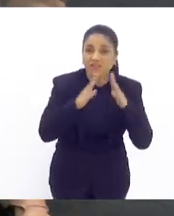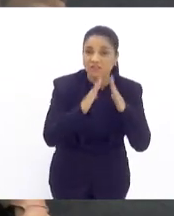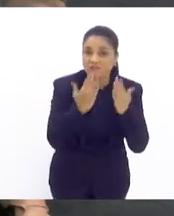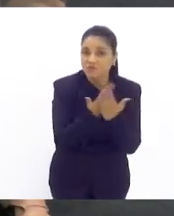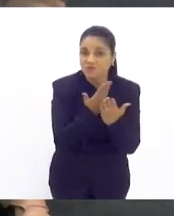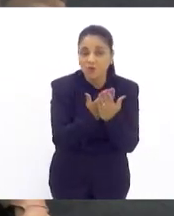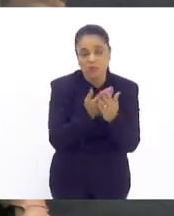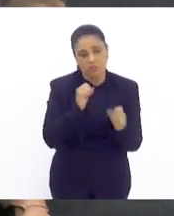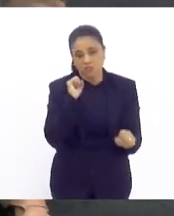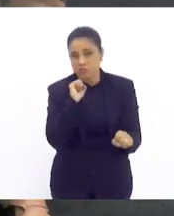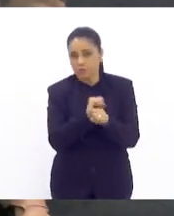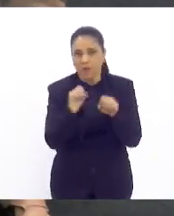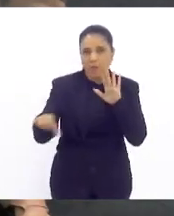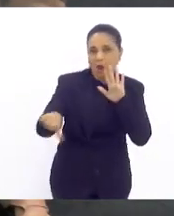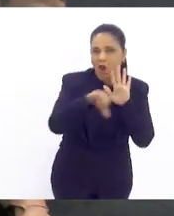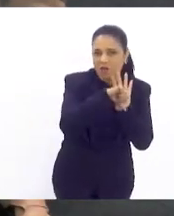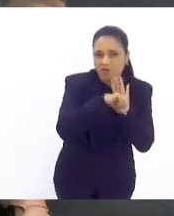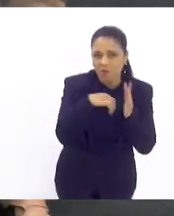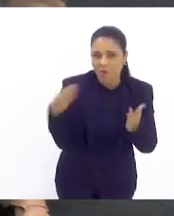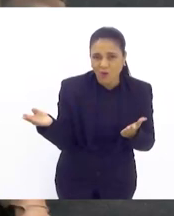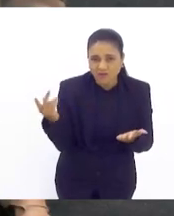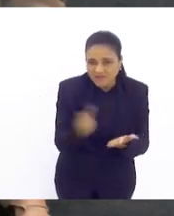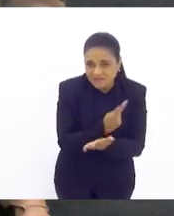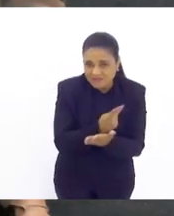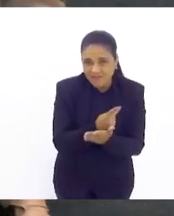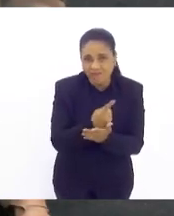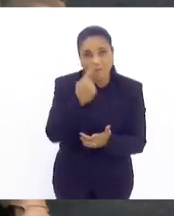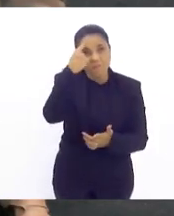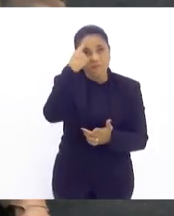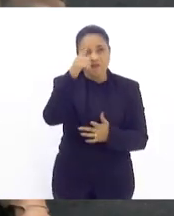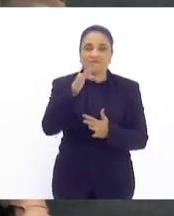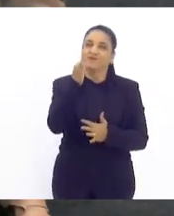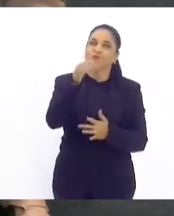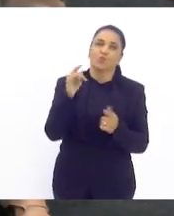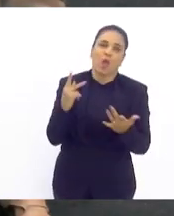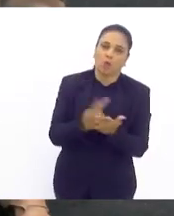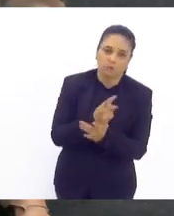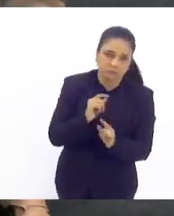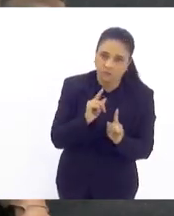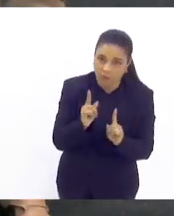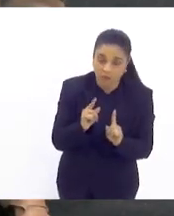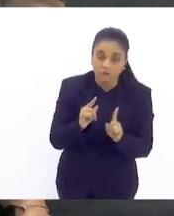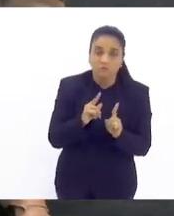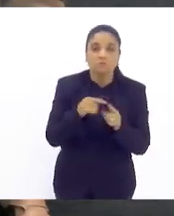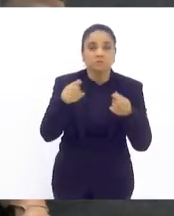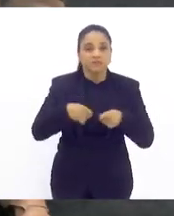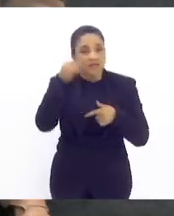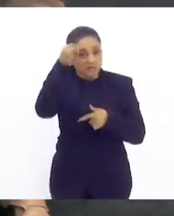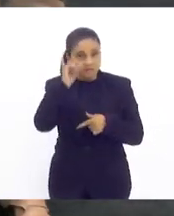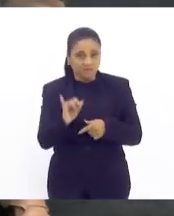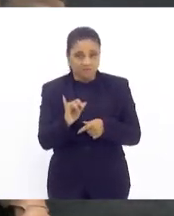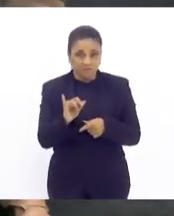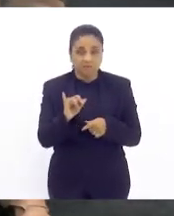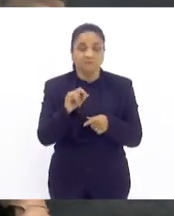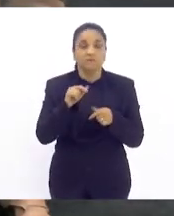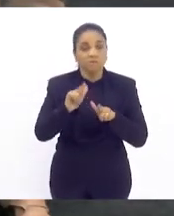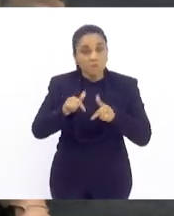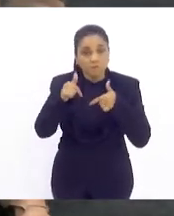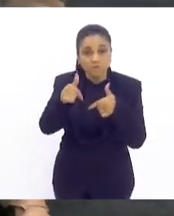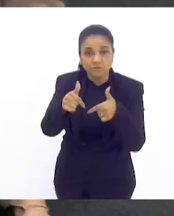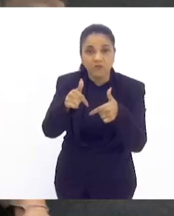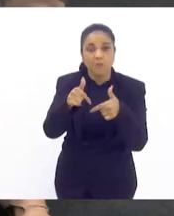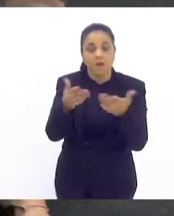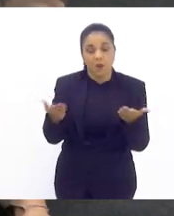a tragédia acontecer para a gente pensar o que vai fazer é muito importante ações preventivas para que as diferentes